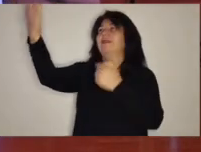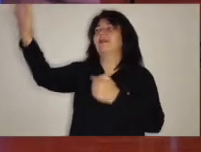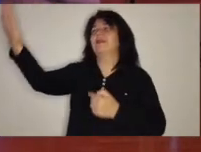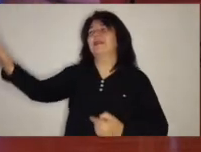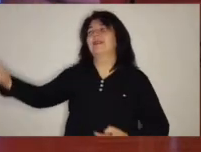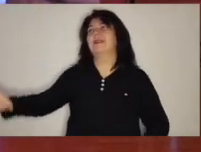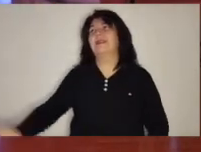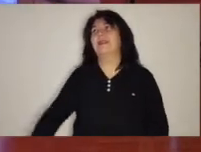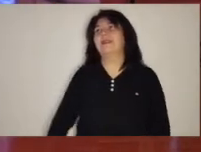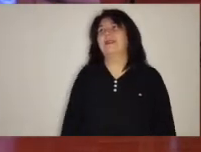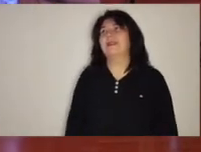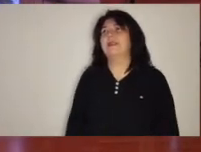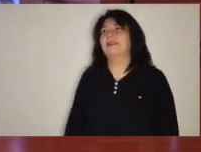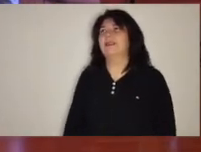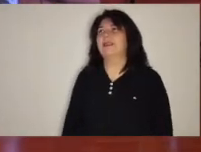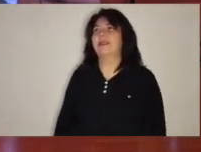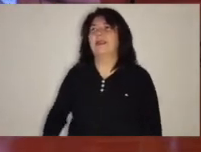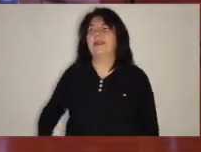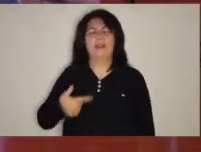santo,